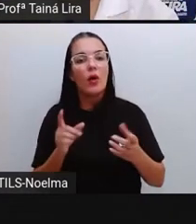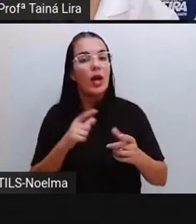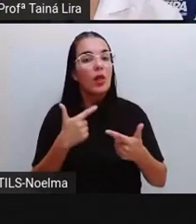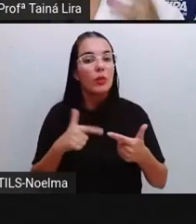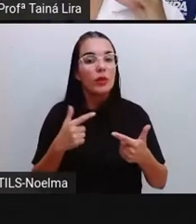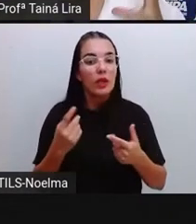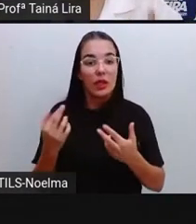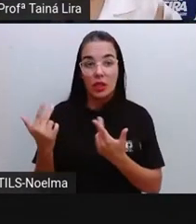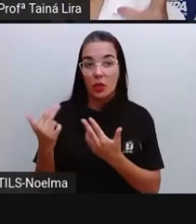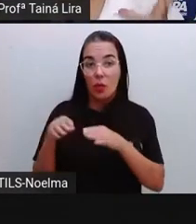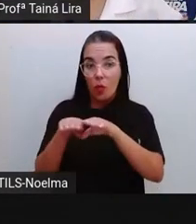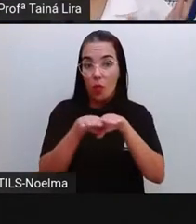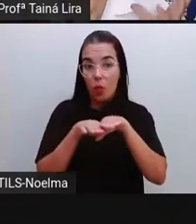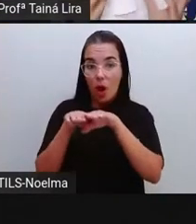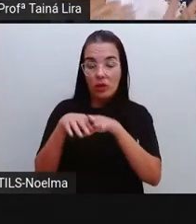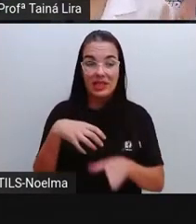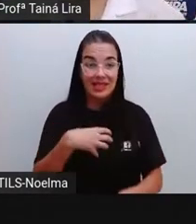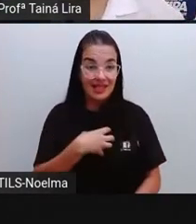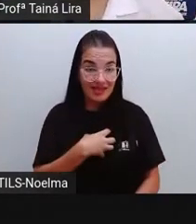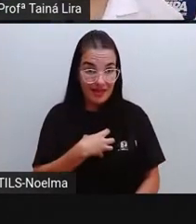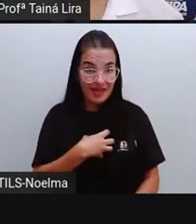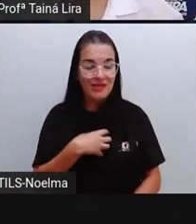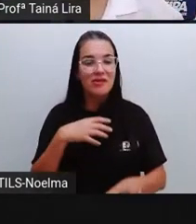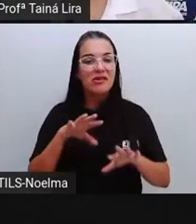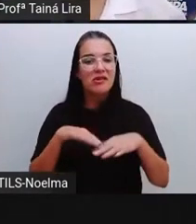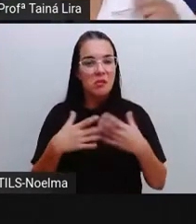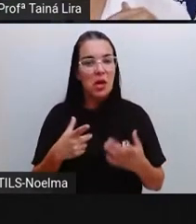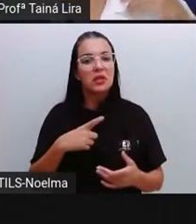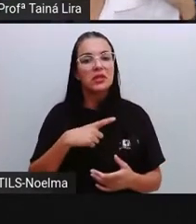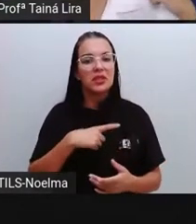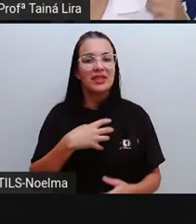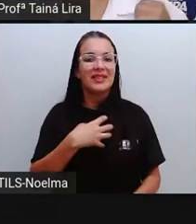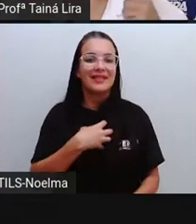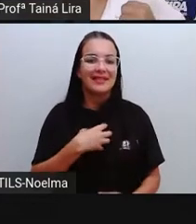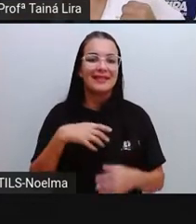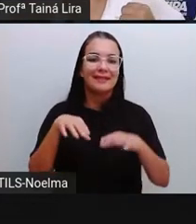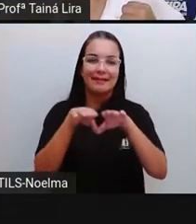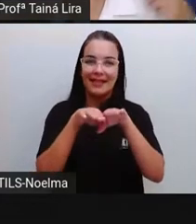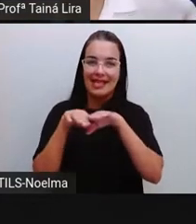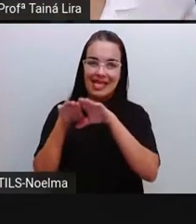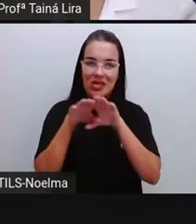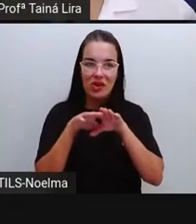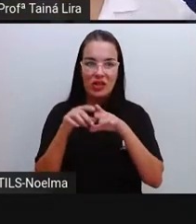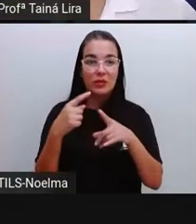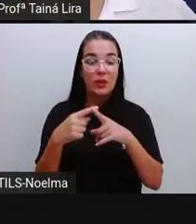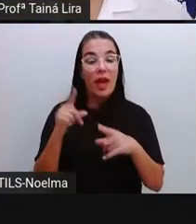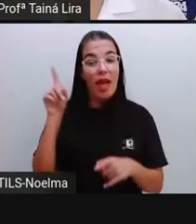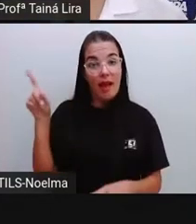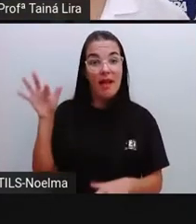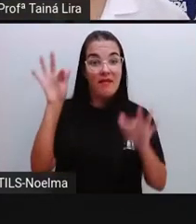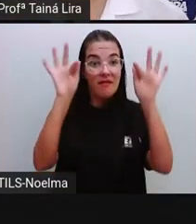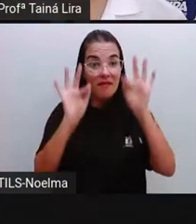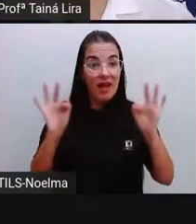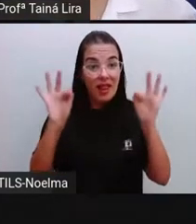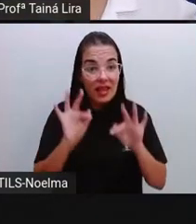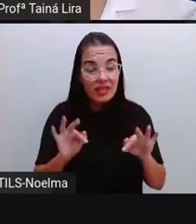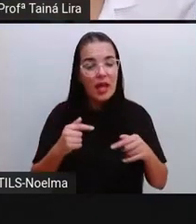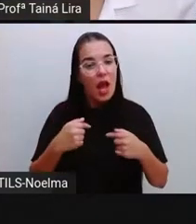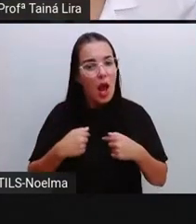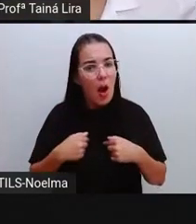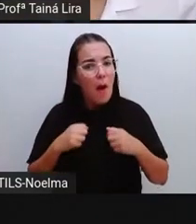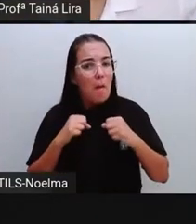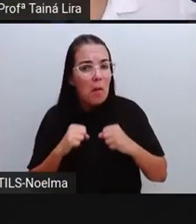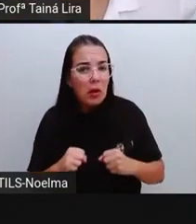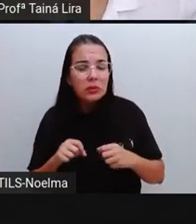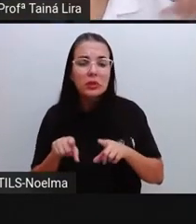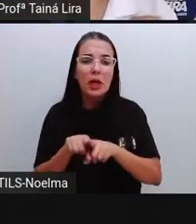sentimento, mas nós temos sentimentos iguais. Porque do mesmo jeito que eu estou feliz, Noelma pode ficar feliz. E do mesmo jeito